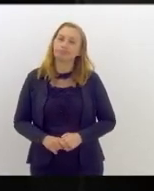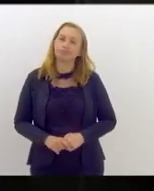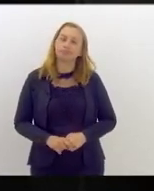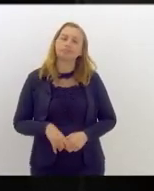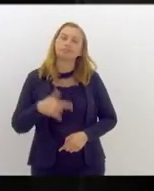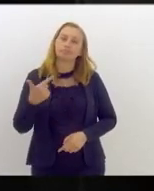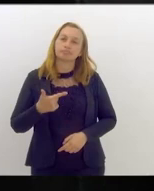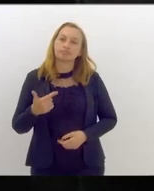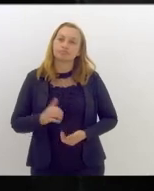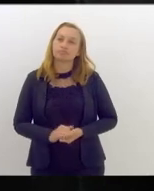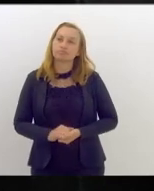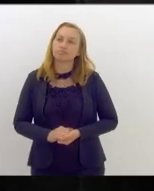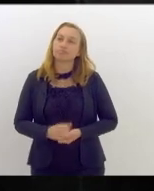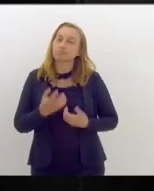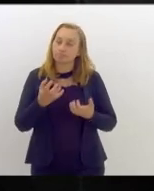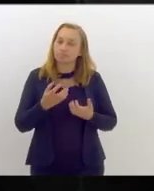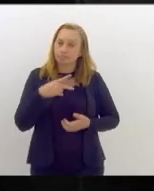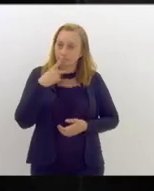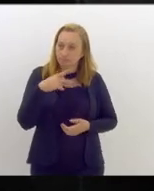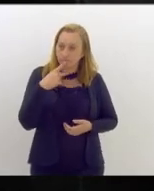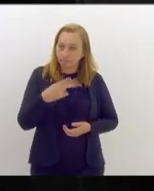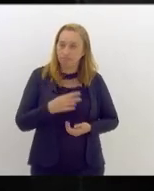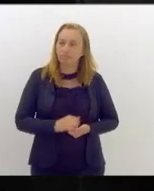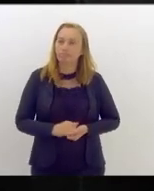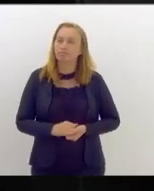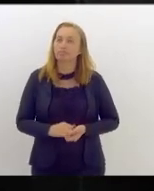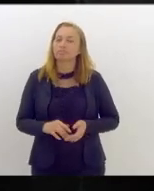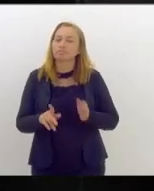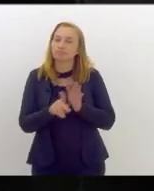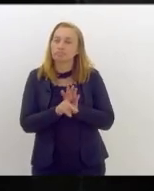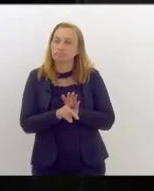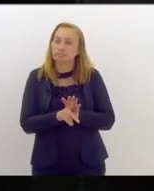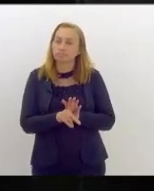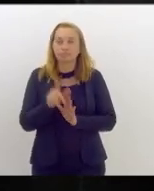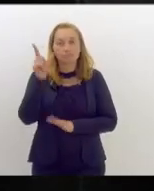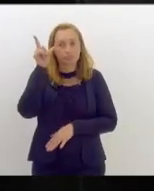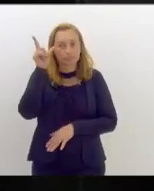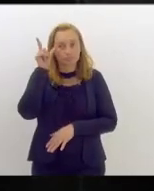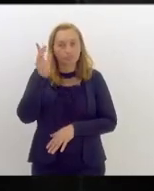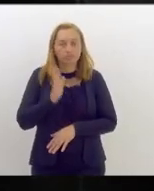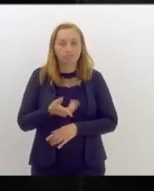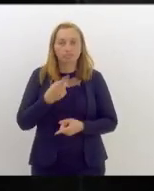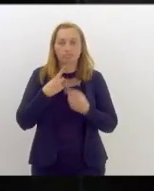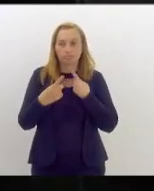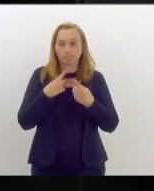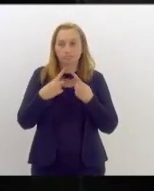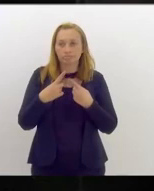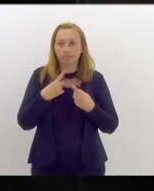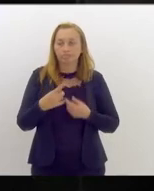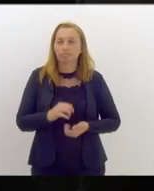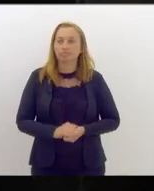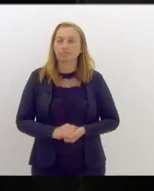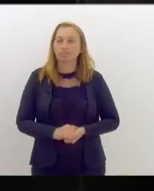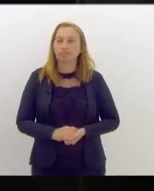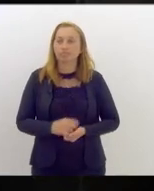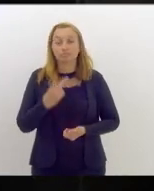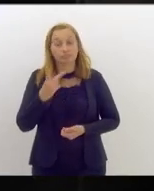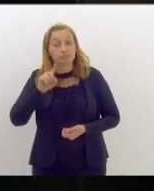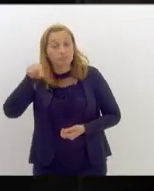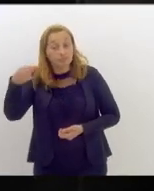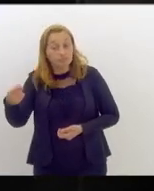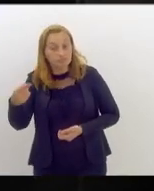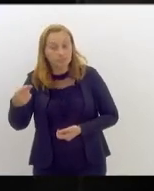vista segundo lugar eu quero te dizer que este projeto Lucinha e nós já estamos fazendo essa discussão tem a ver com dois outros